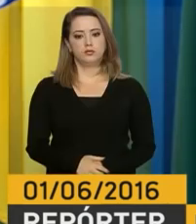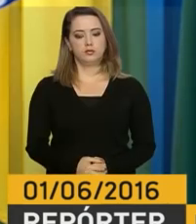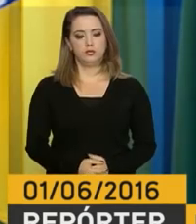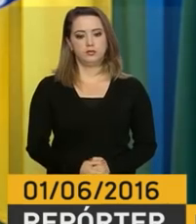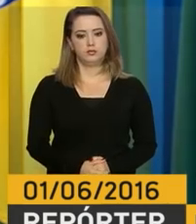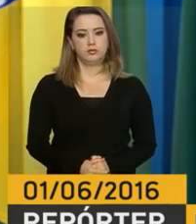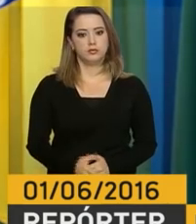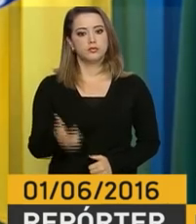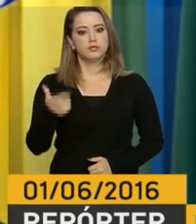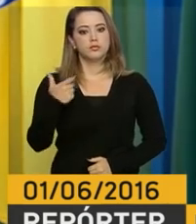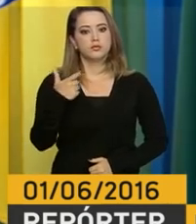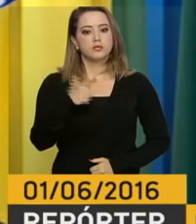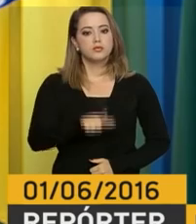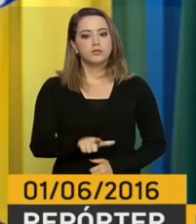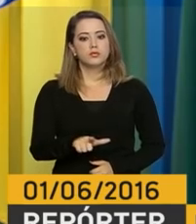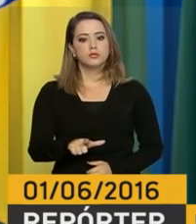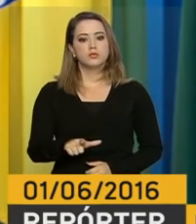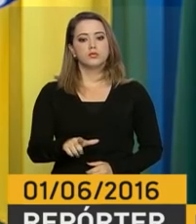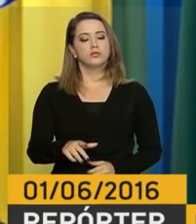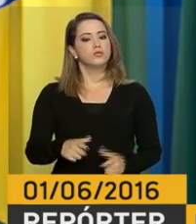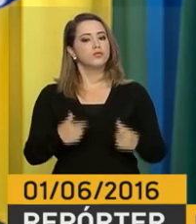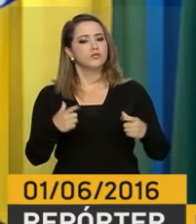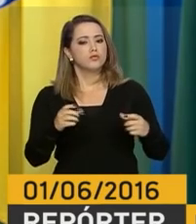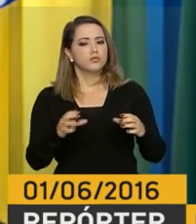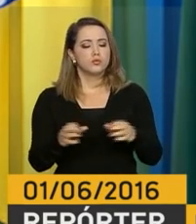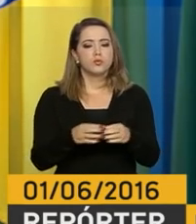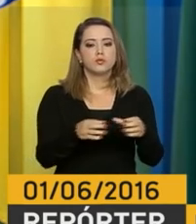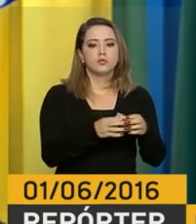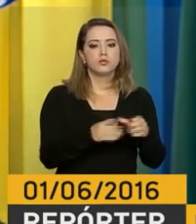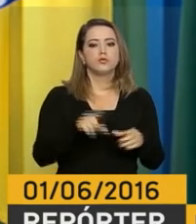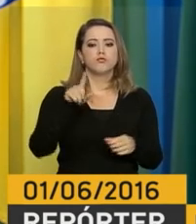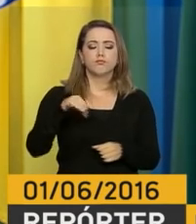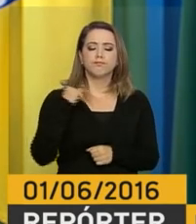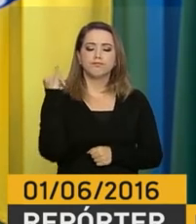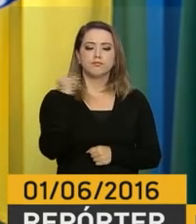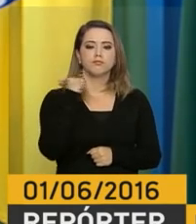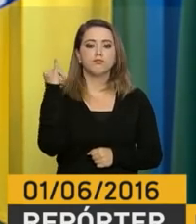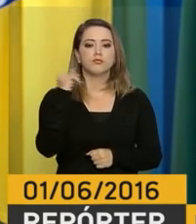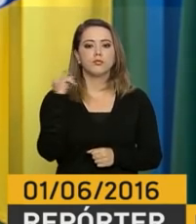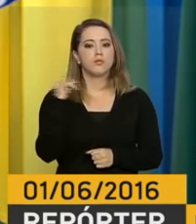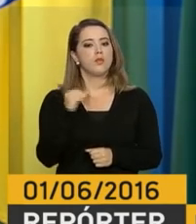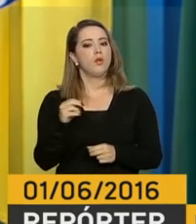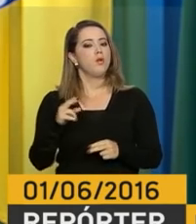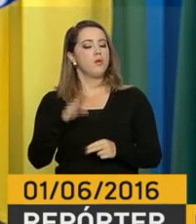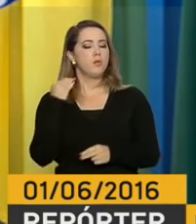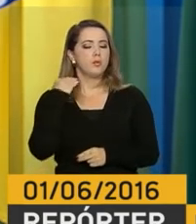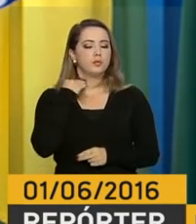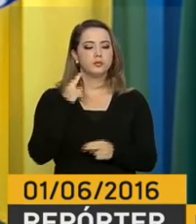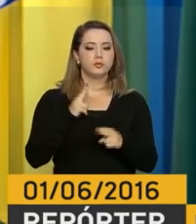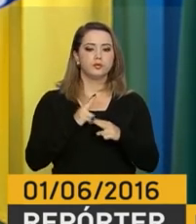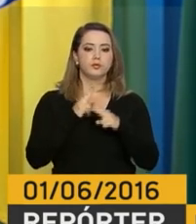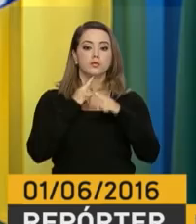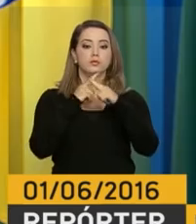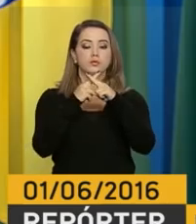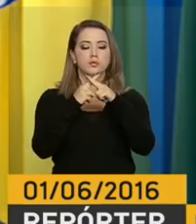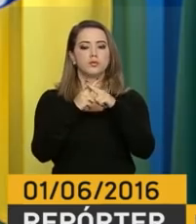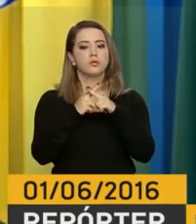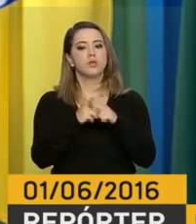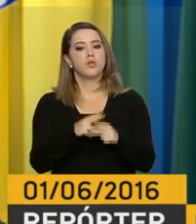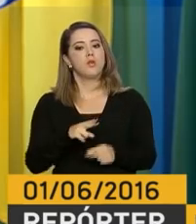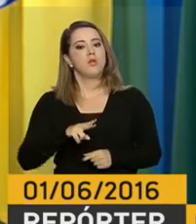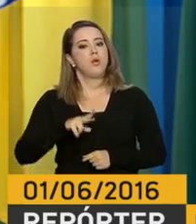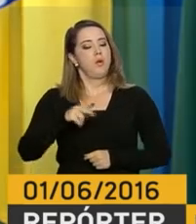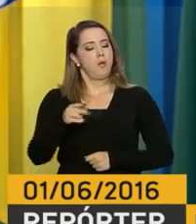a Caixa Econômica Federal Gilberto Magalhães tem perfeita consciência disso é outro presidente que